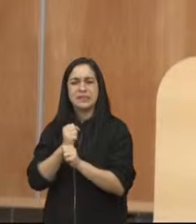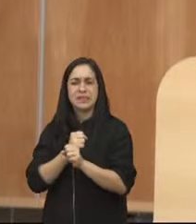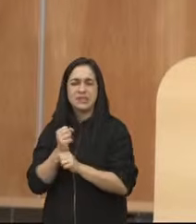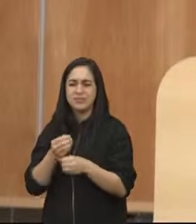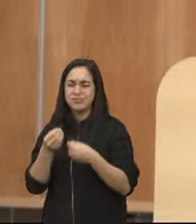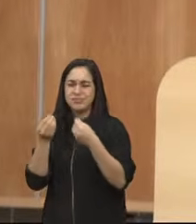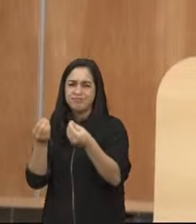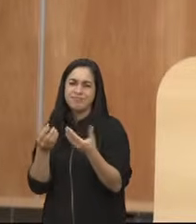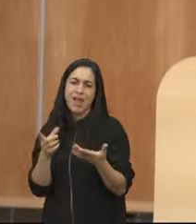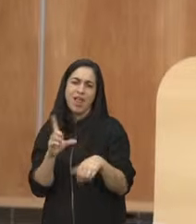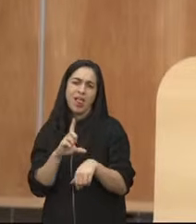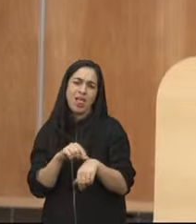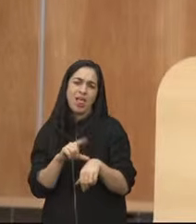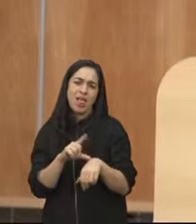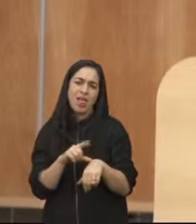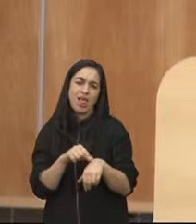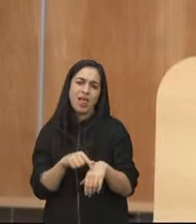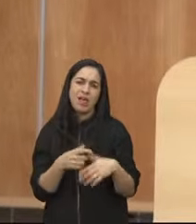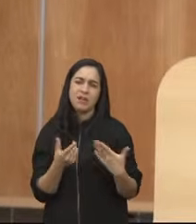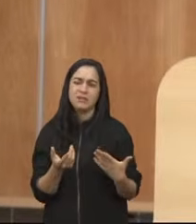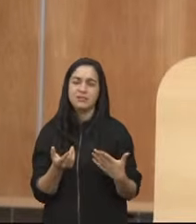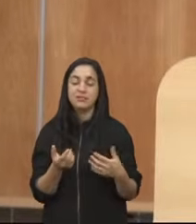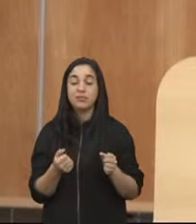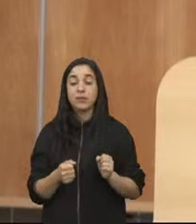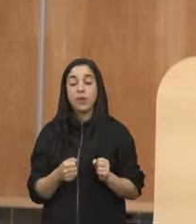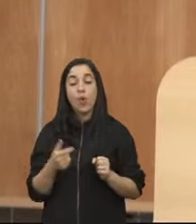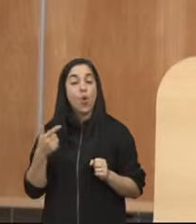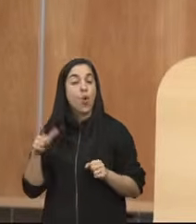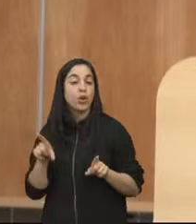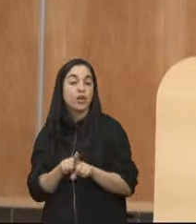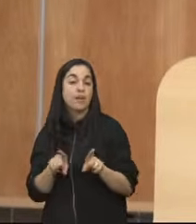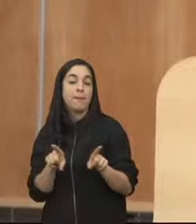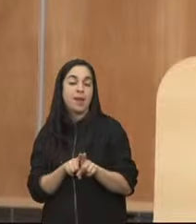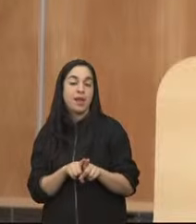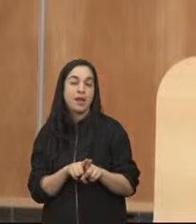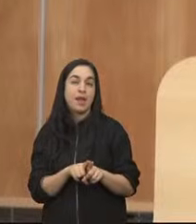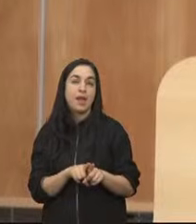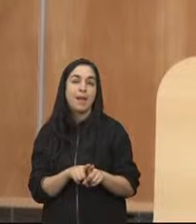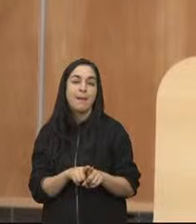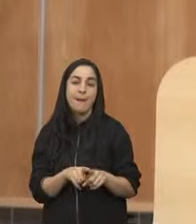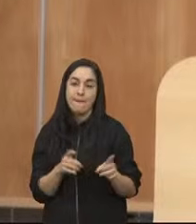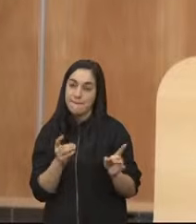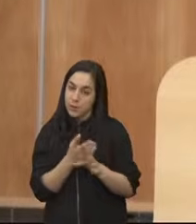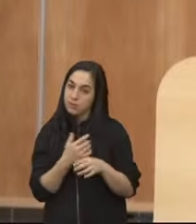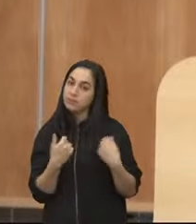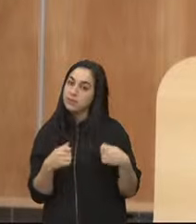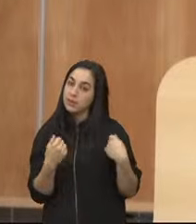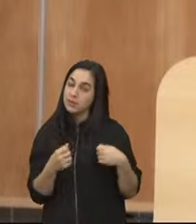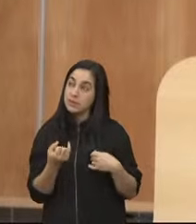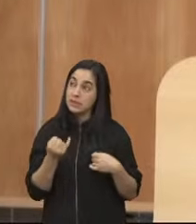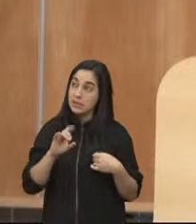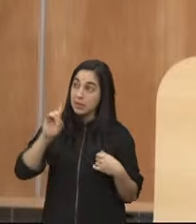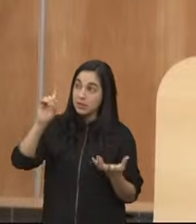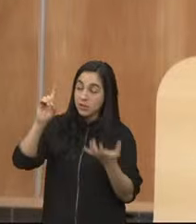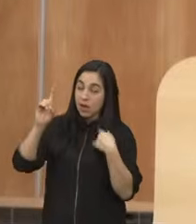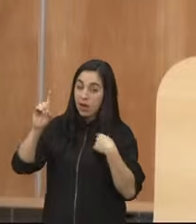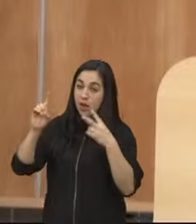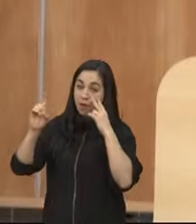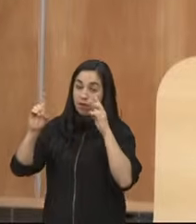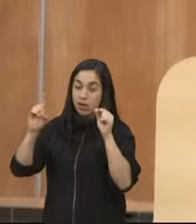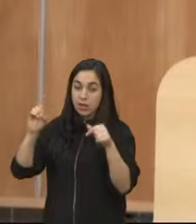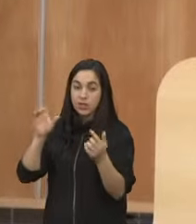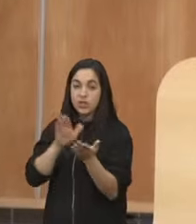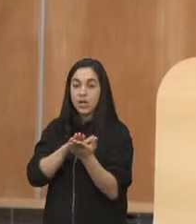Sabe qual outra obra que também estaria pronta, né? Que essa aí eu quero ainda, se Deus quiser, ver em Jacareí,